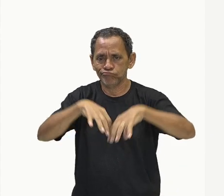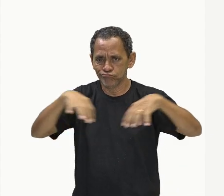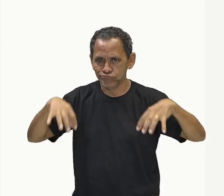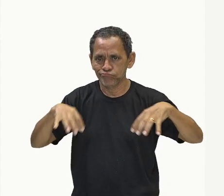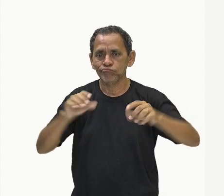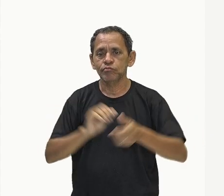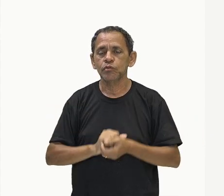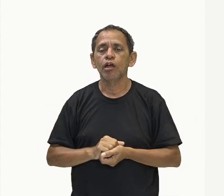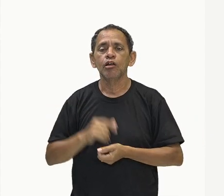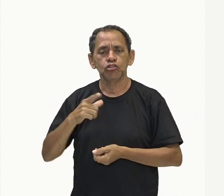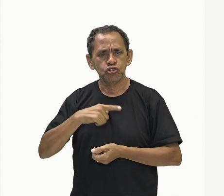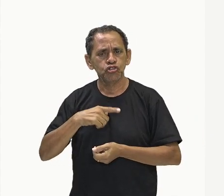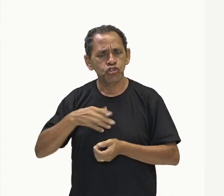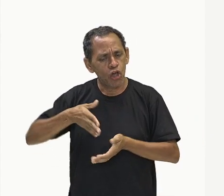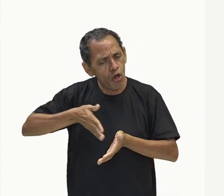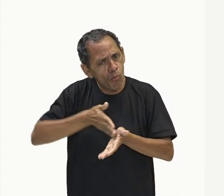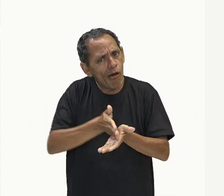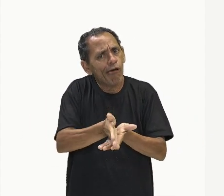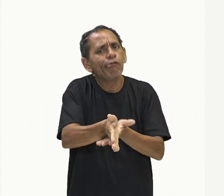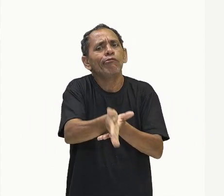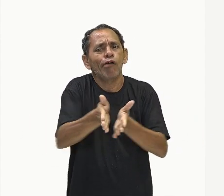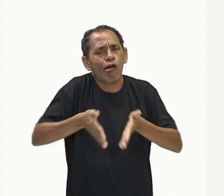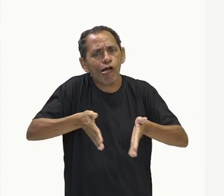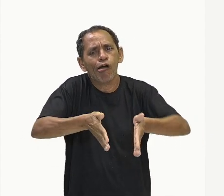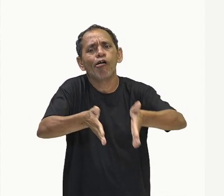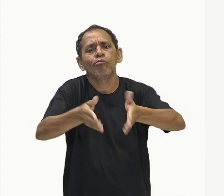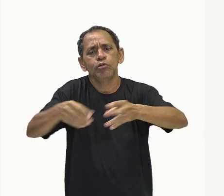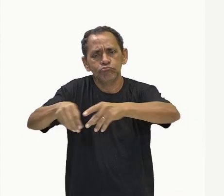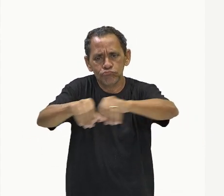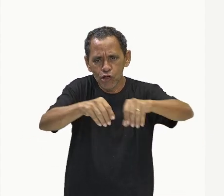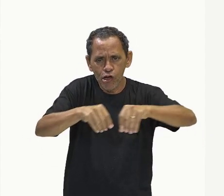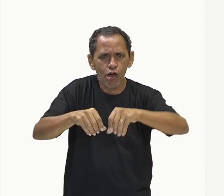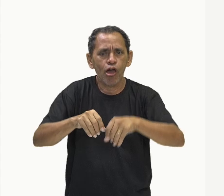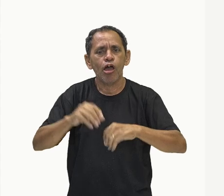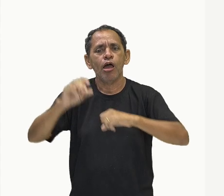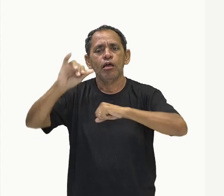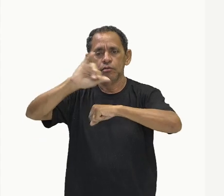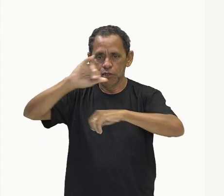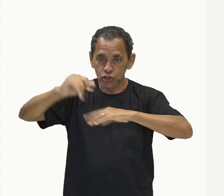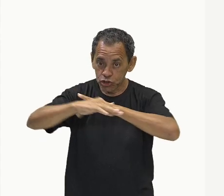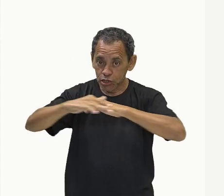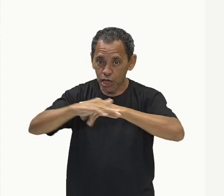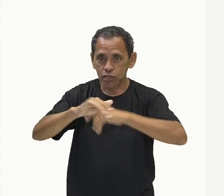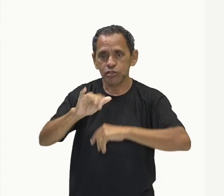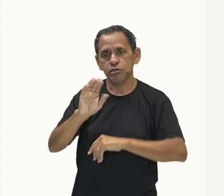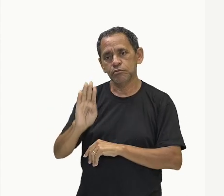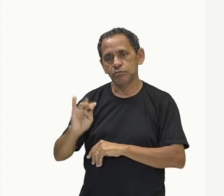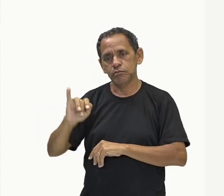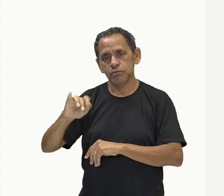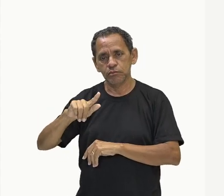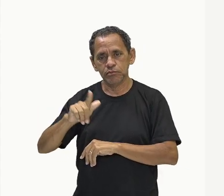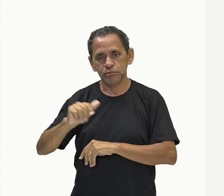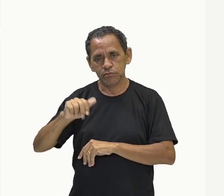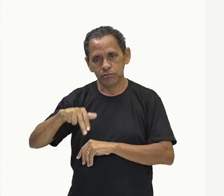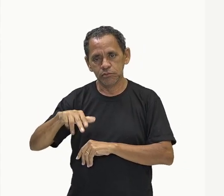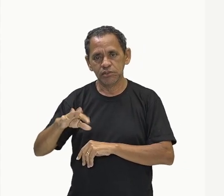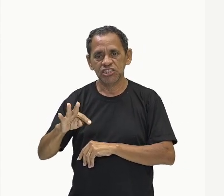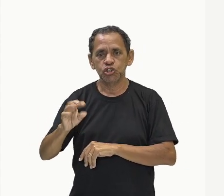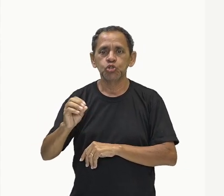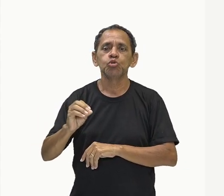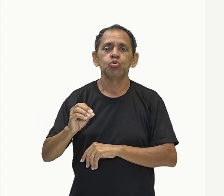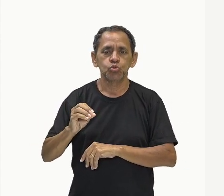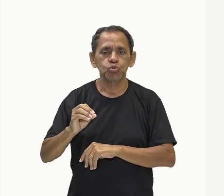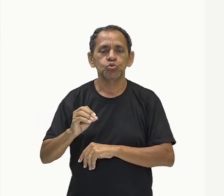que obrigatoriamente passar por terra na cidade de Bizâncio. Isso fez, gente, que fosse um ambiente, uma